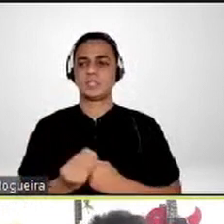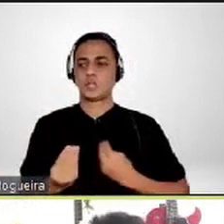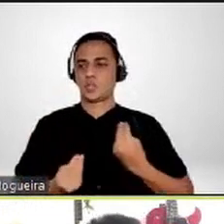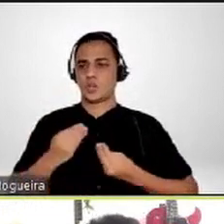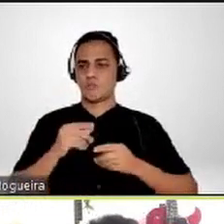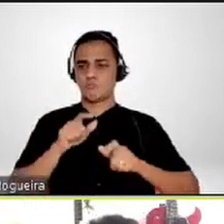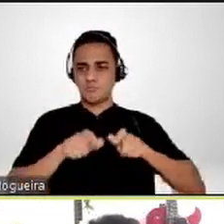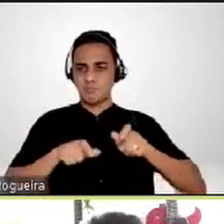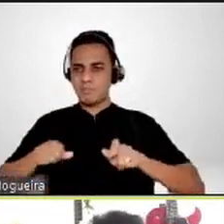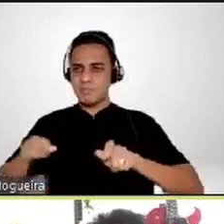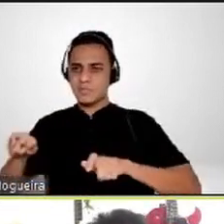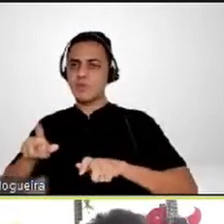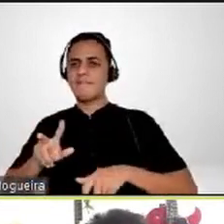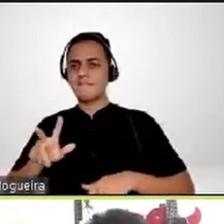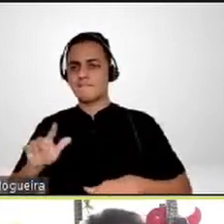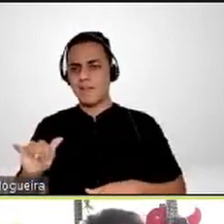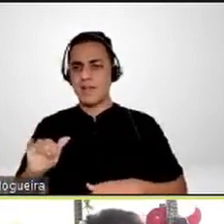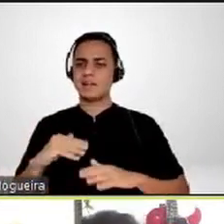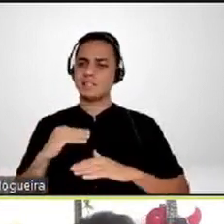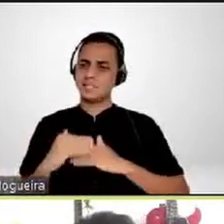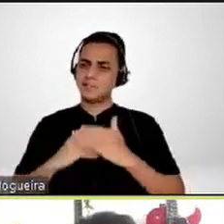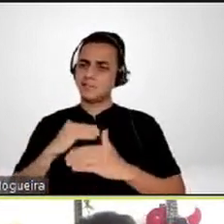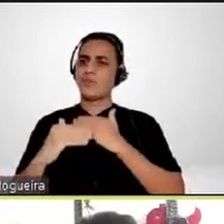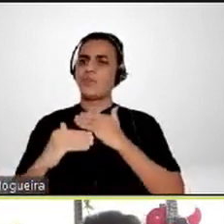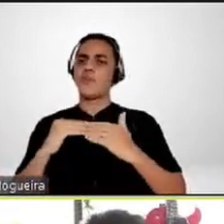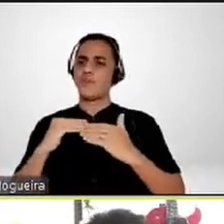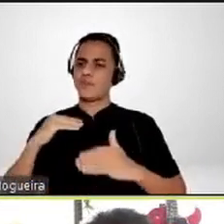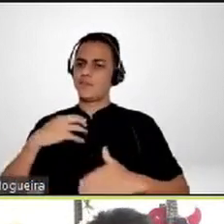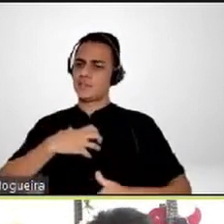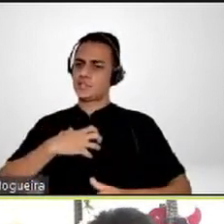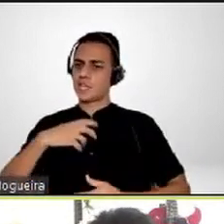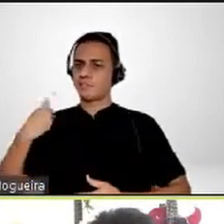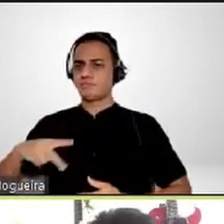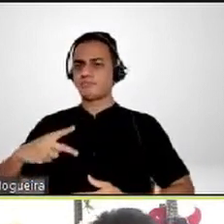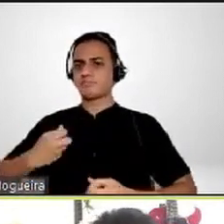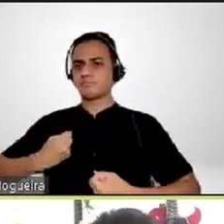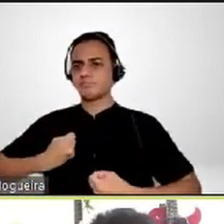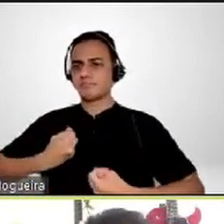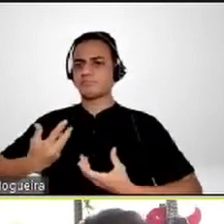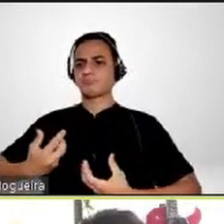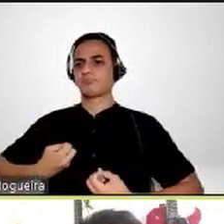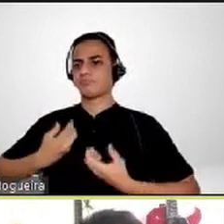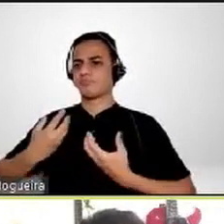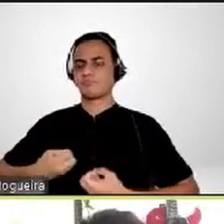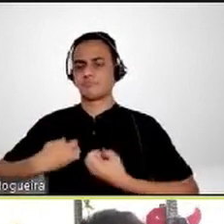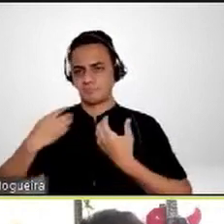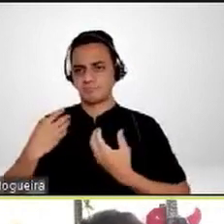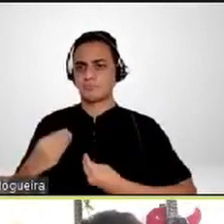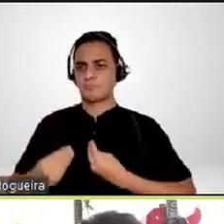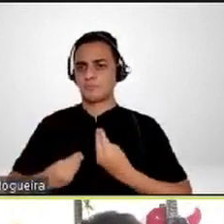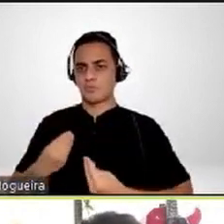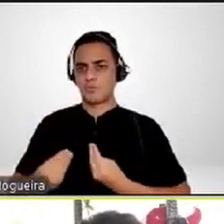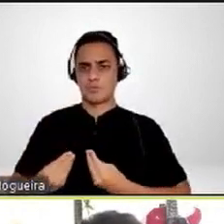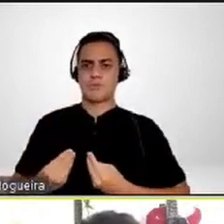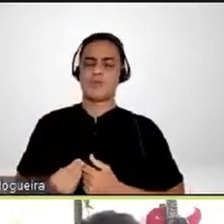vão desenvolver a sua própria expressão a partir de